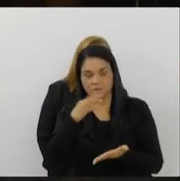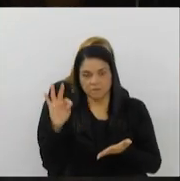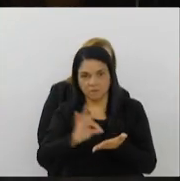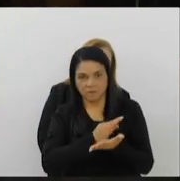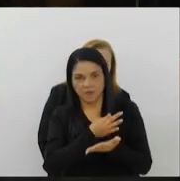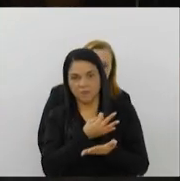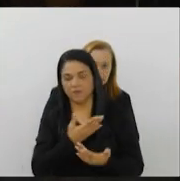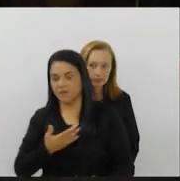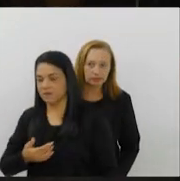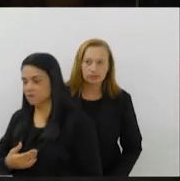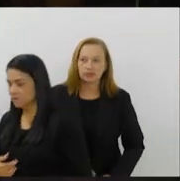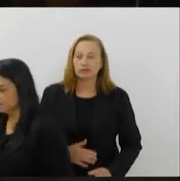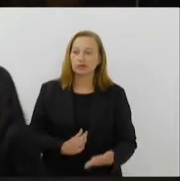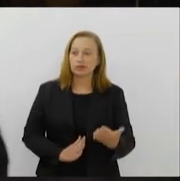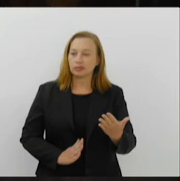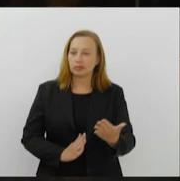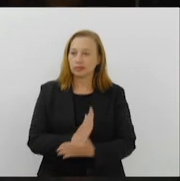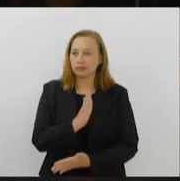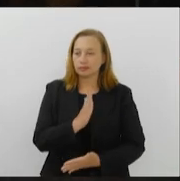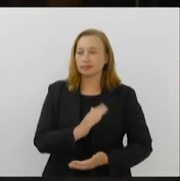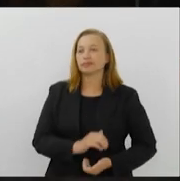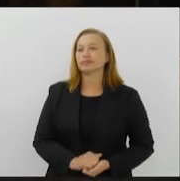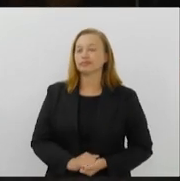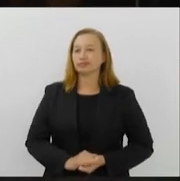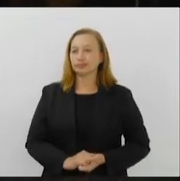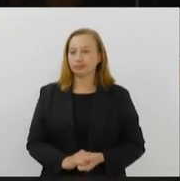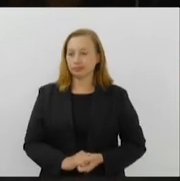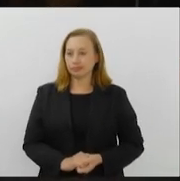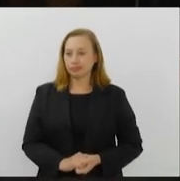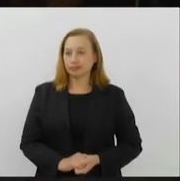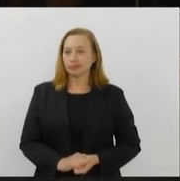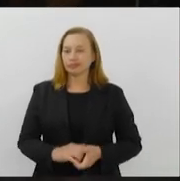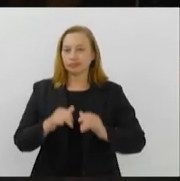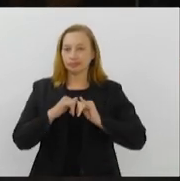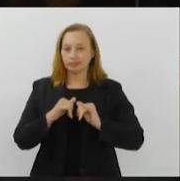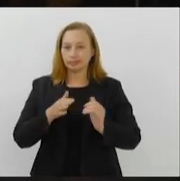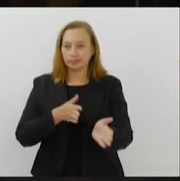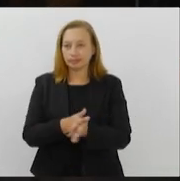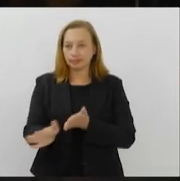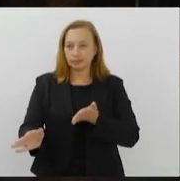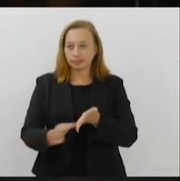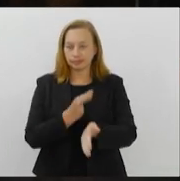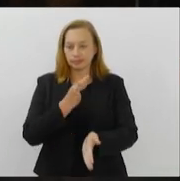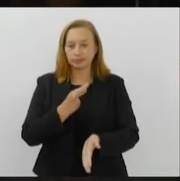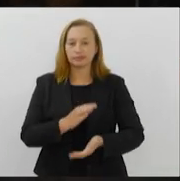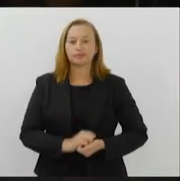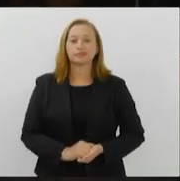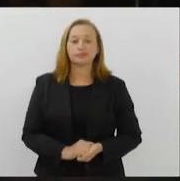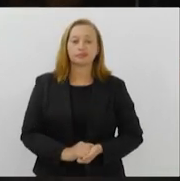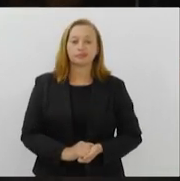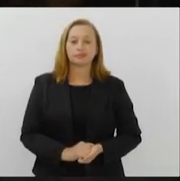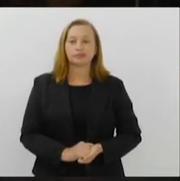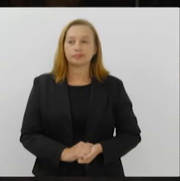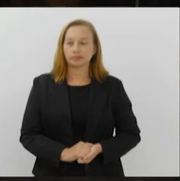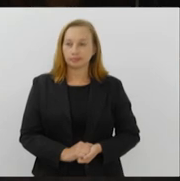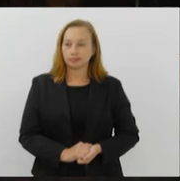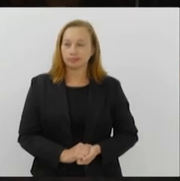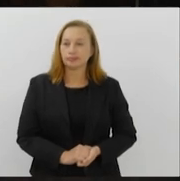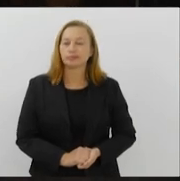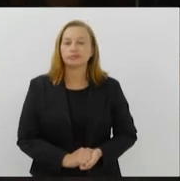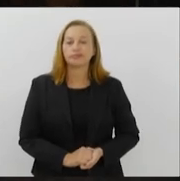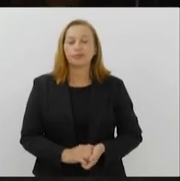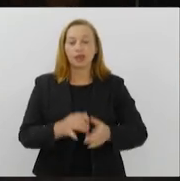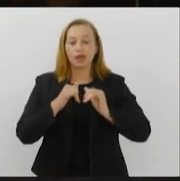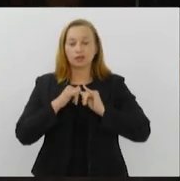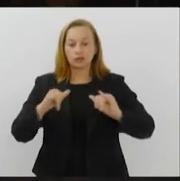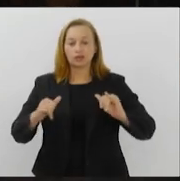permaneçam como estão, aprovado, vai a publicação. Vai autógrafo, perdão. Anuncio,